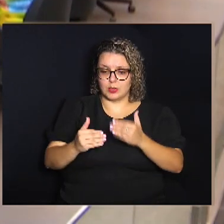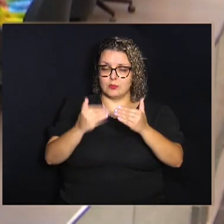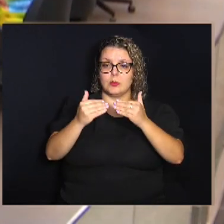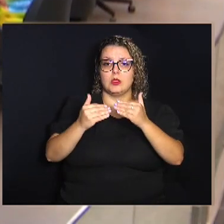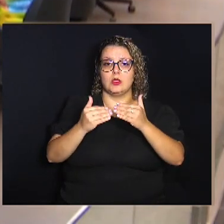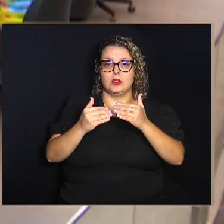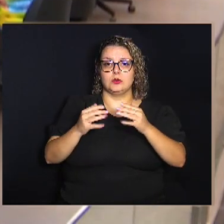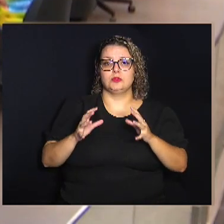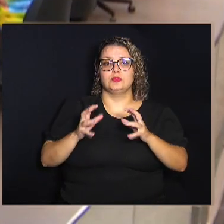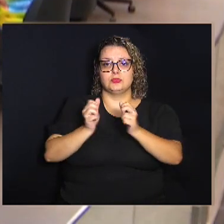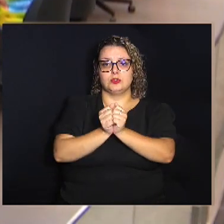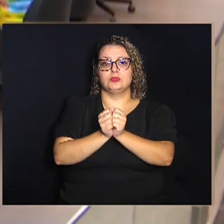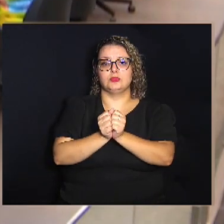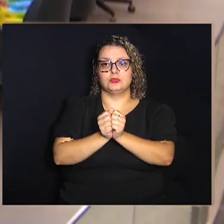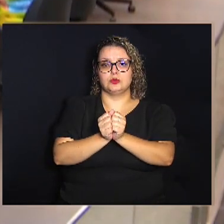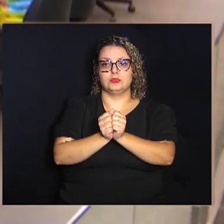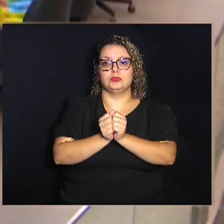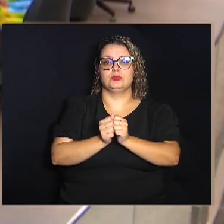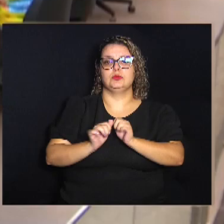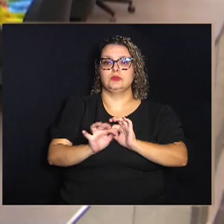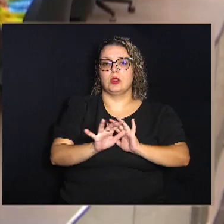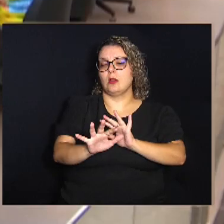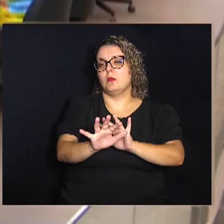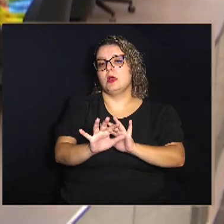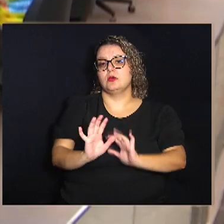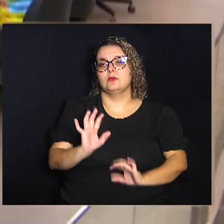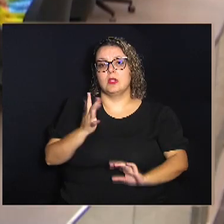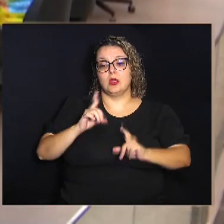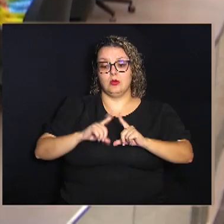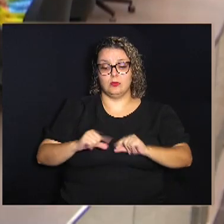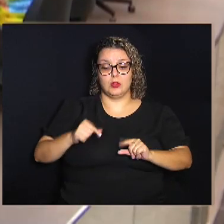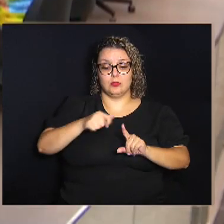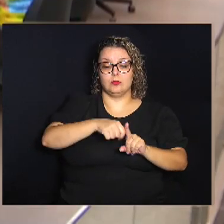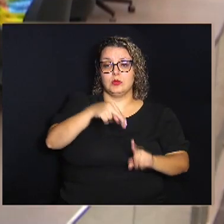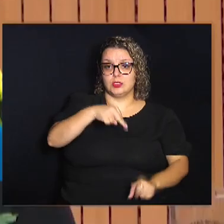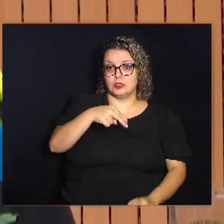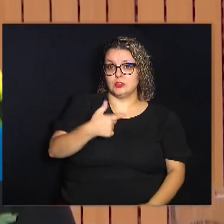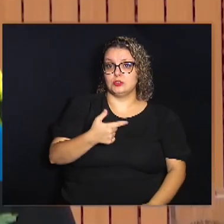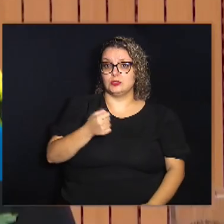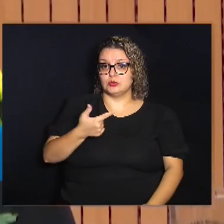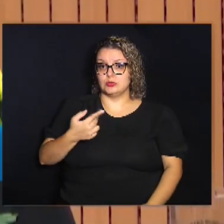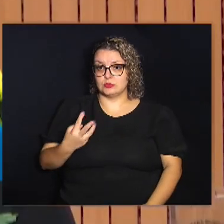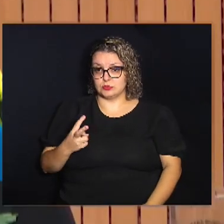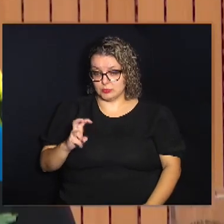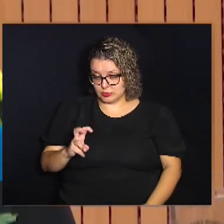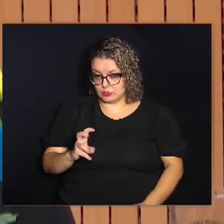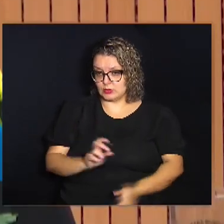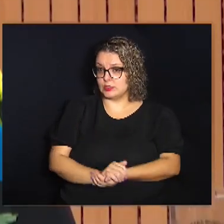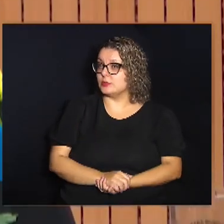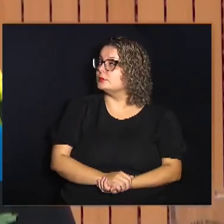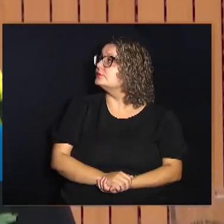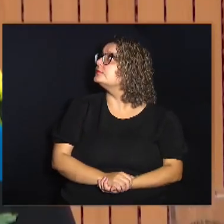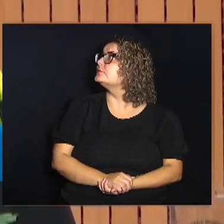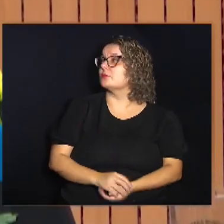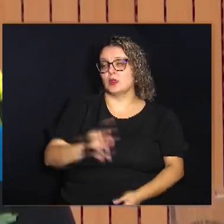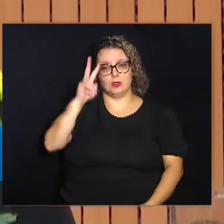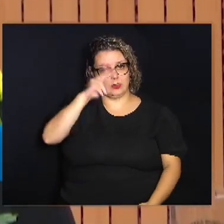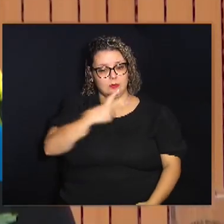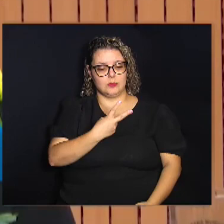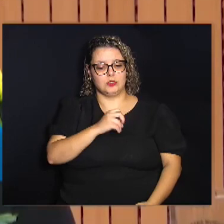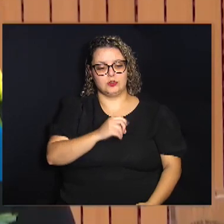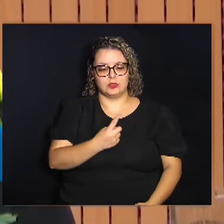coletiva da marcha, que vai acontecer em Brasília no mês de novembro de 2025. Eu me lembro em 2015, quando